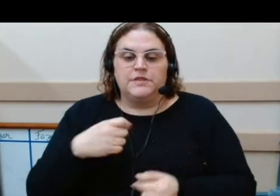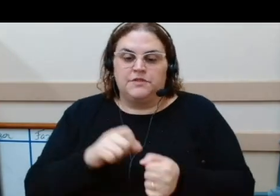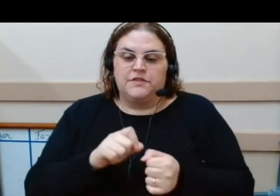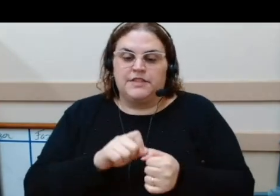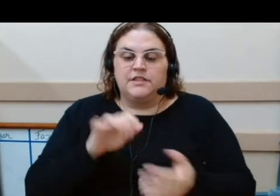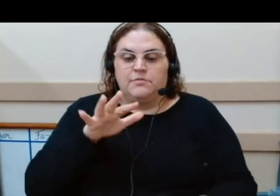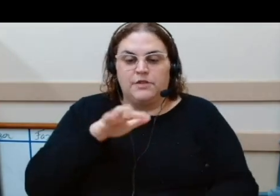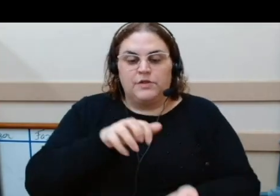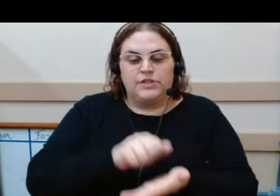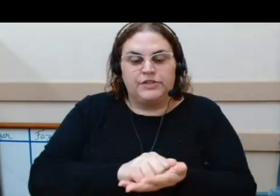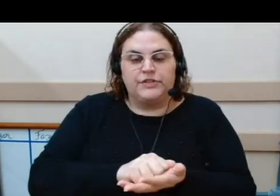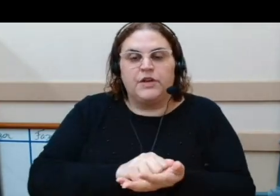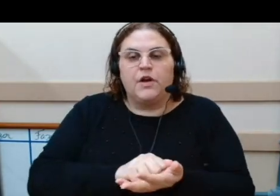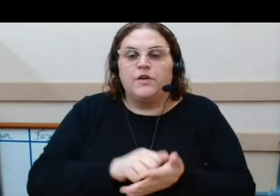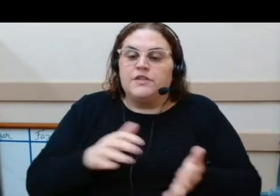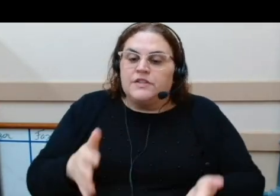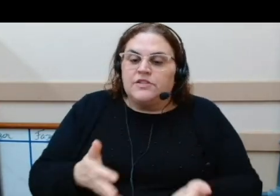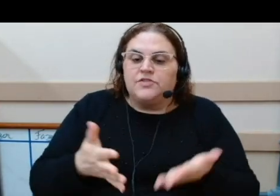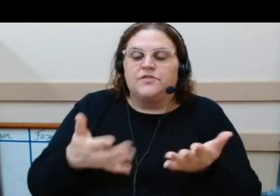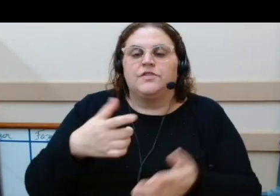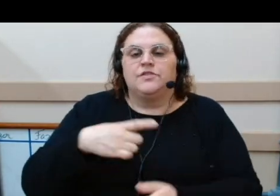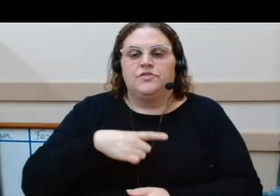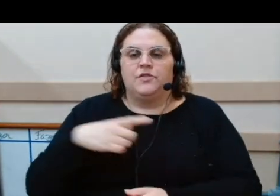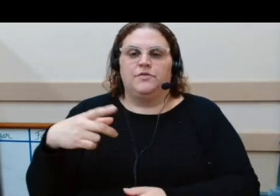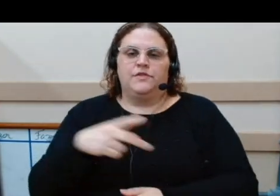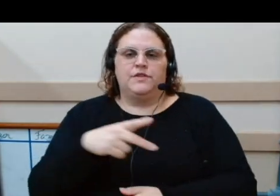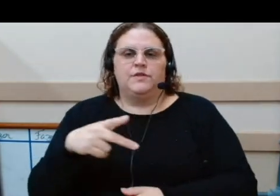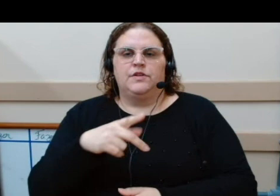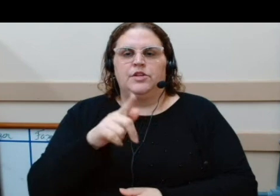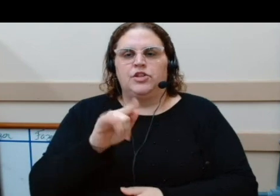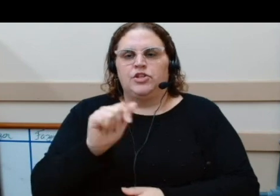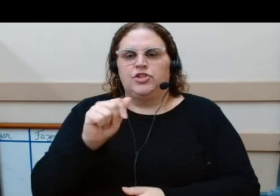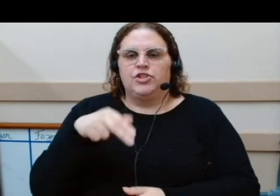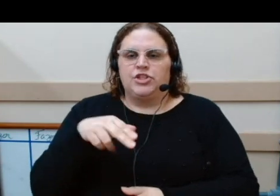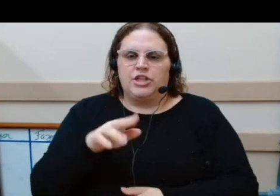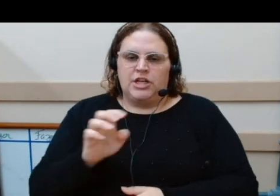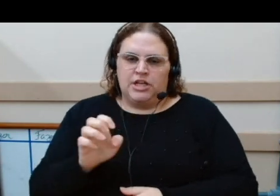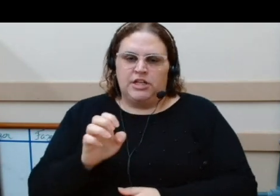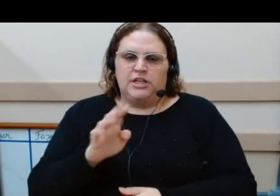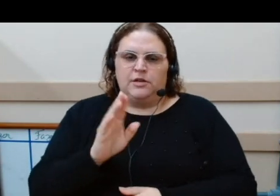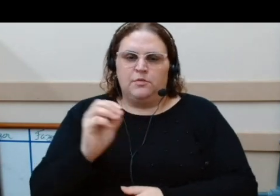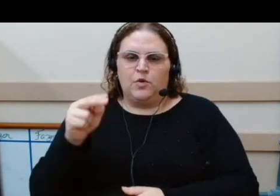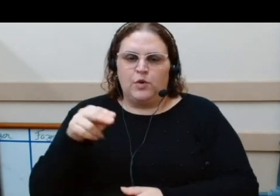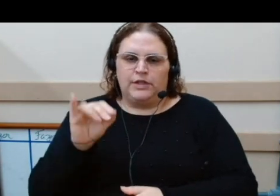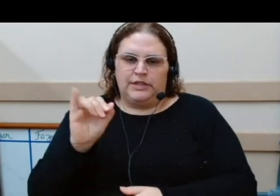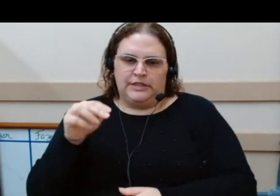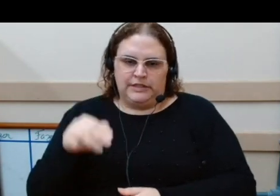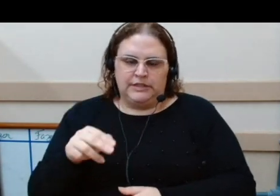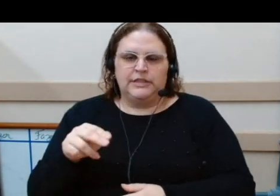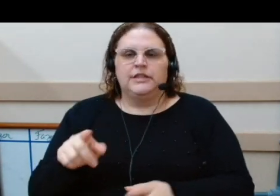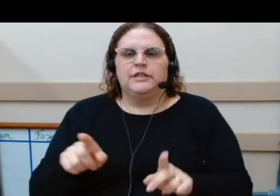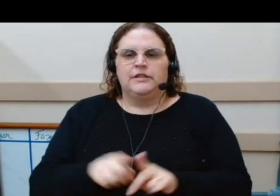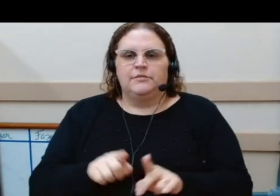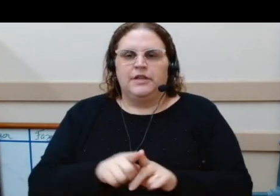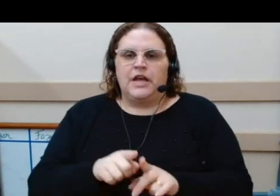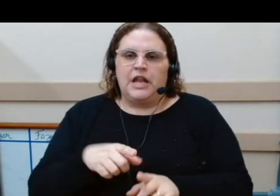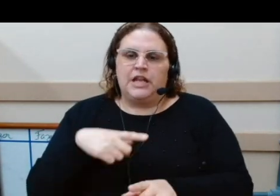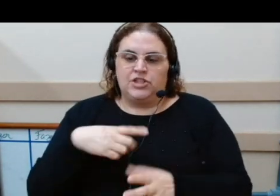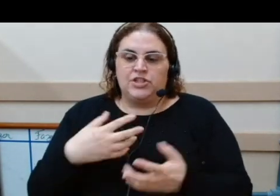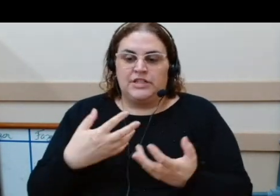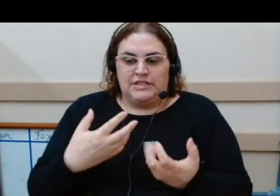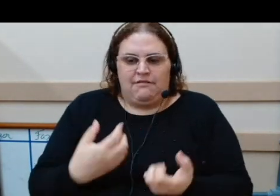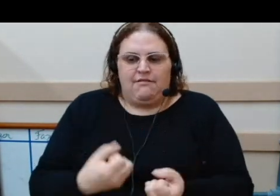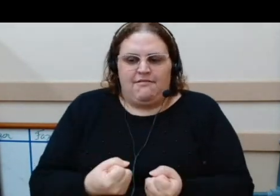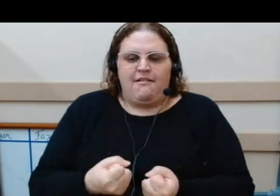grande incentivo que eu tive a professora d deane bonim eh que além de abraçar essa